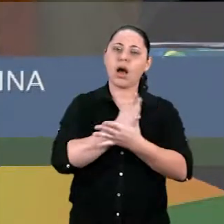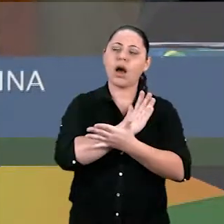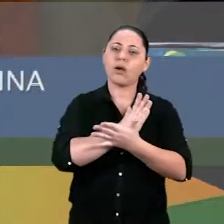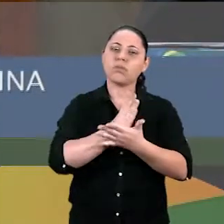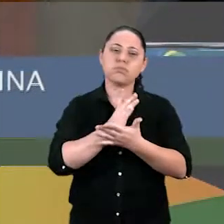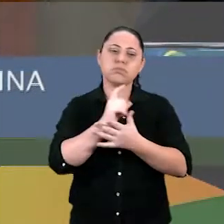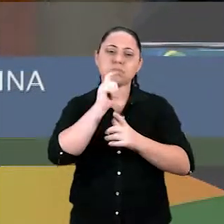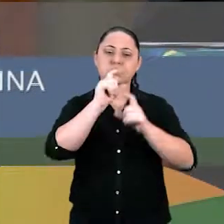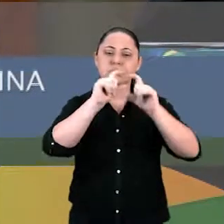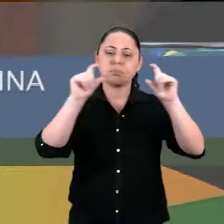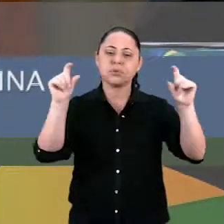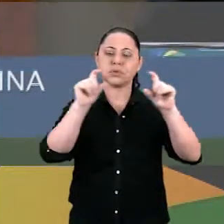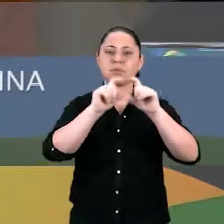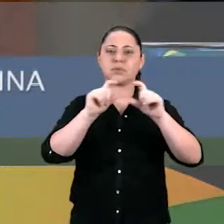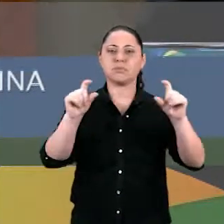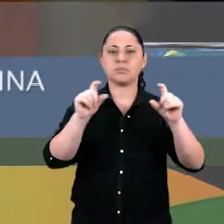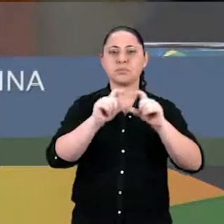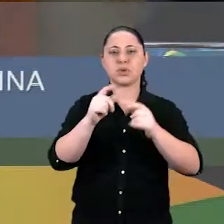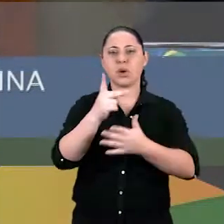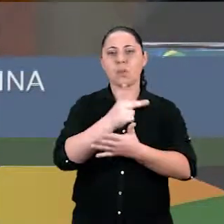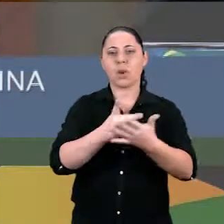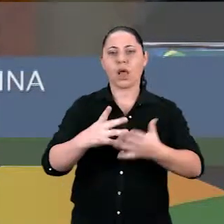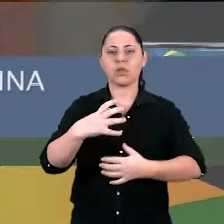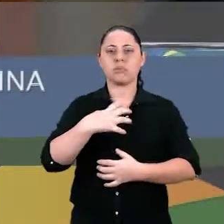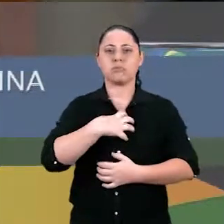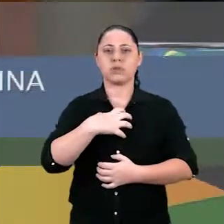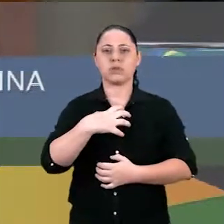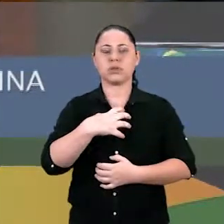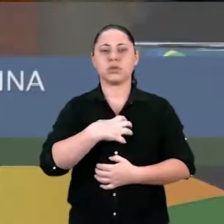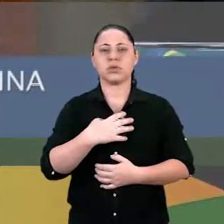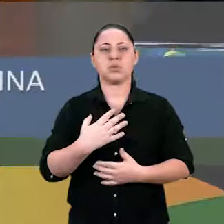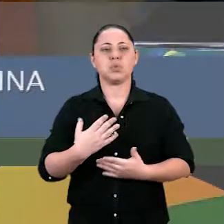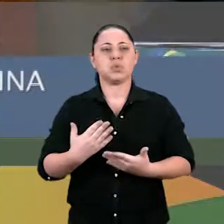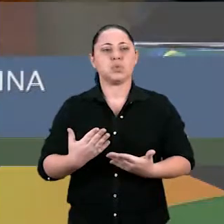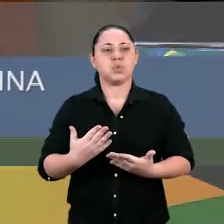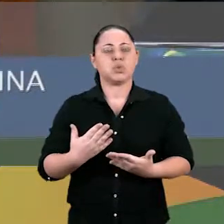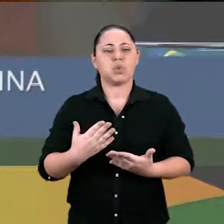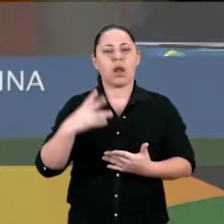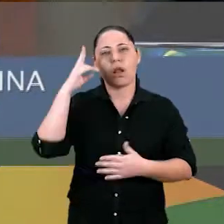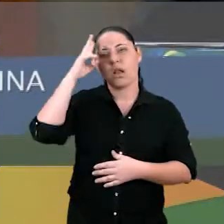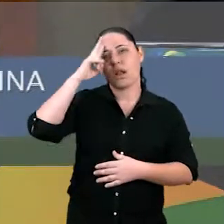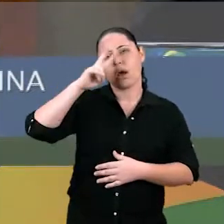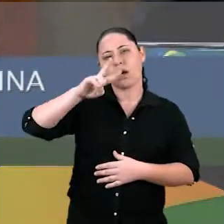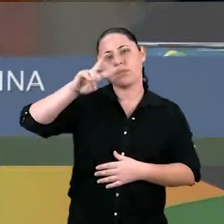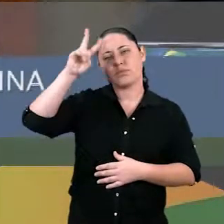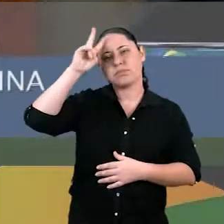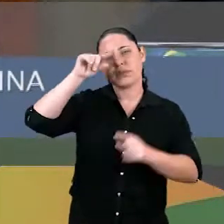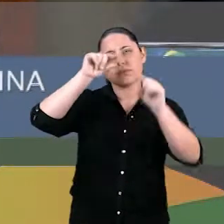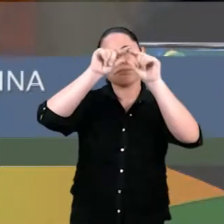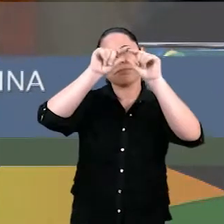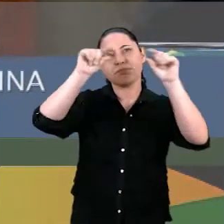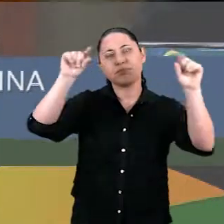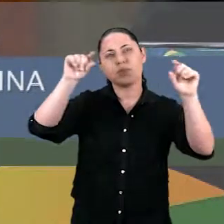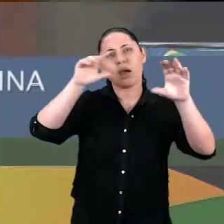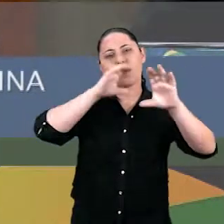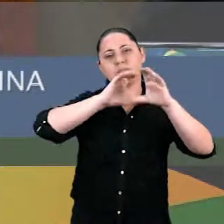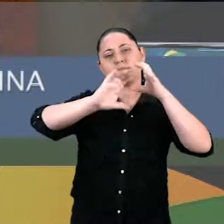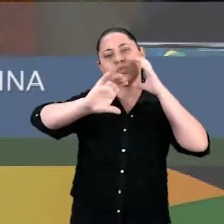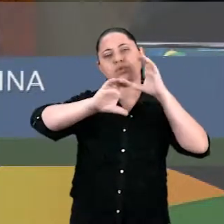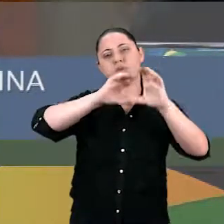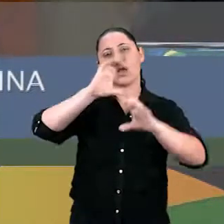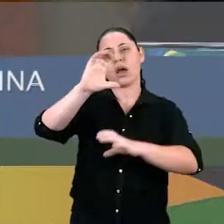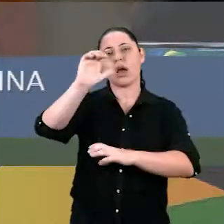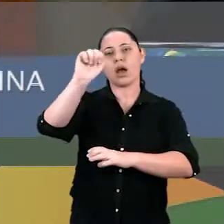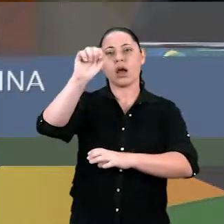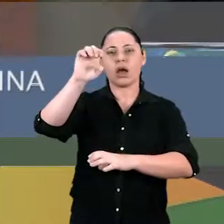mencionando alguns versos de um moderno poeta baiano. Comecei lembrando a letra de uma